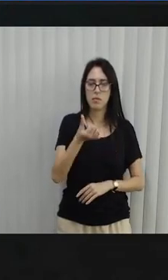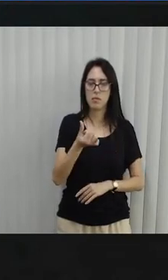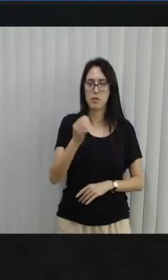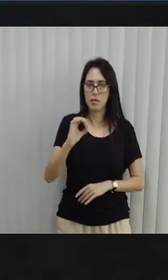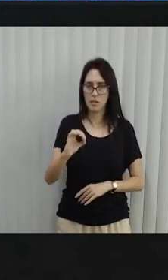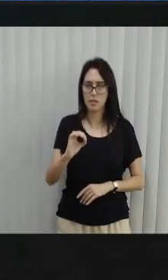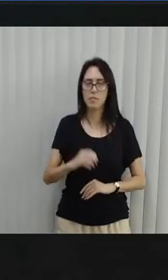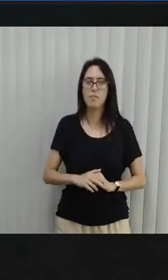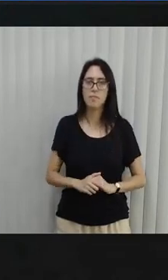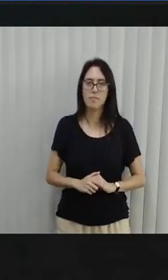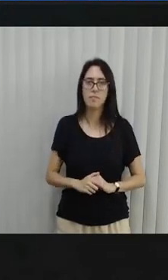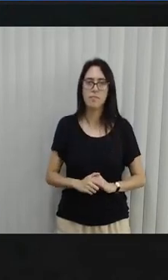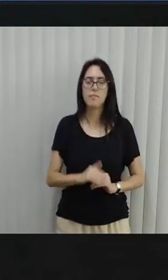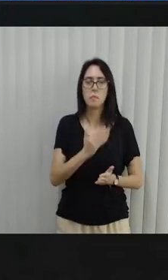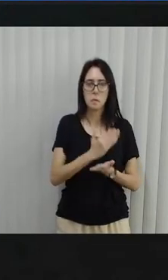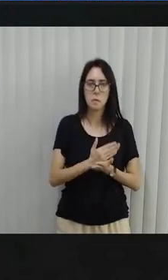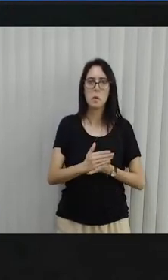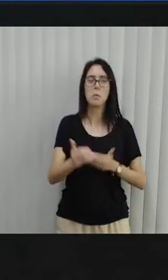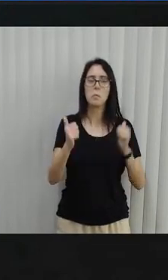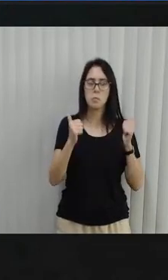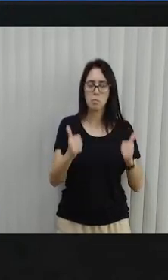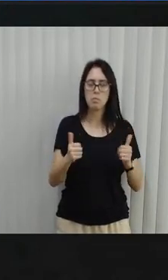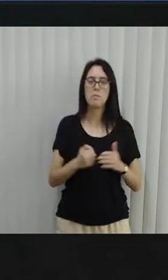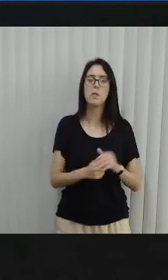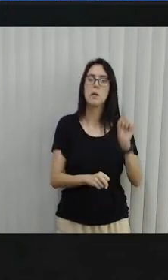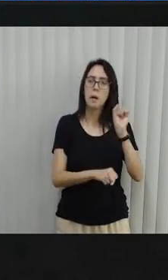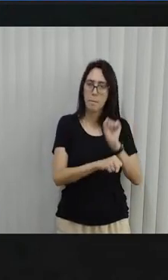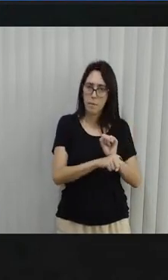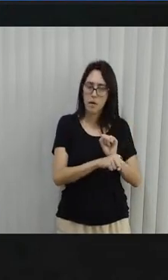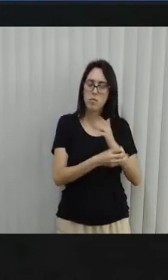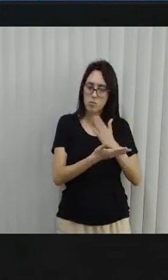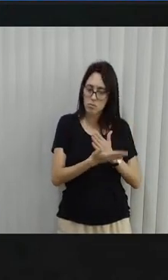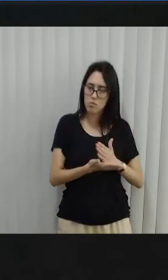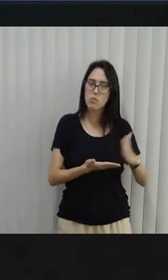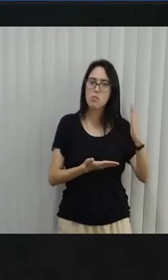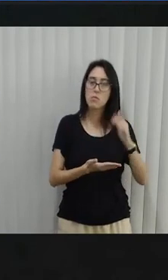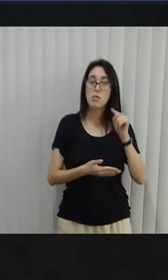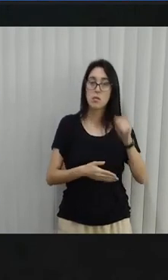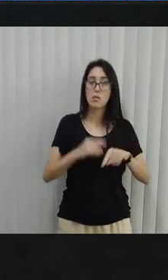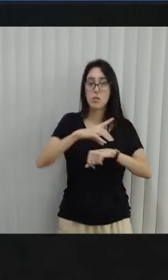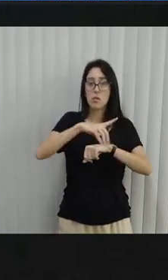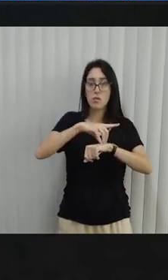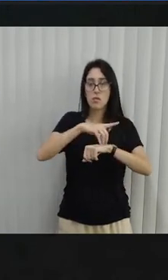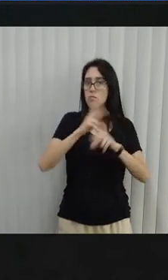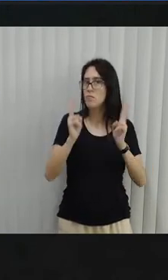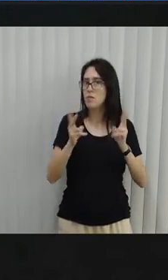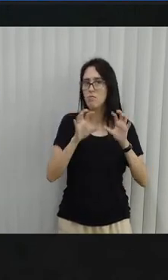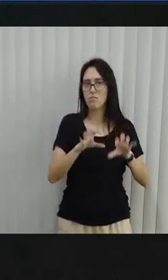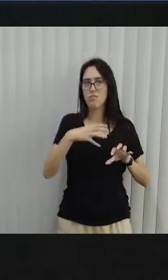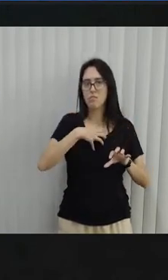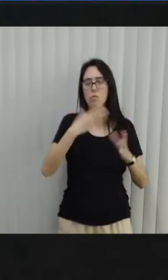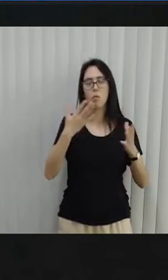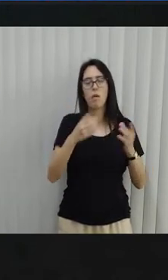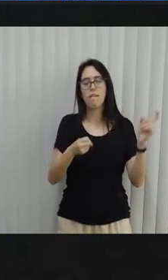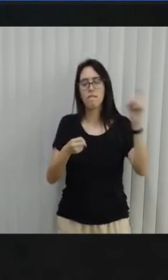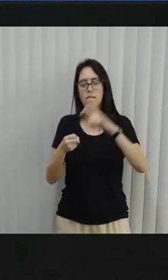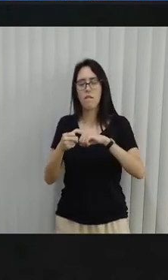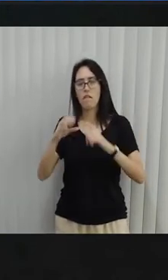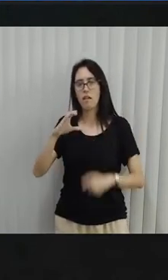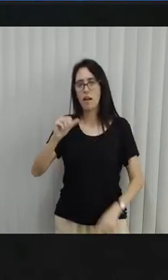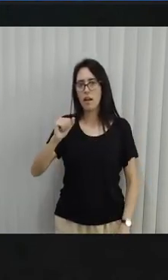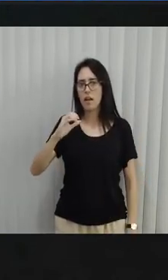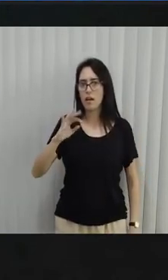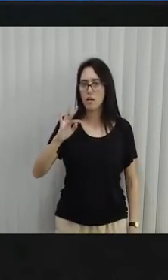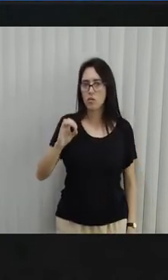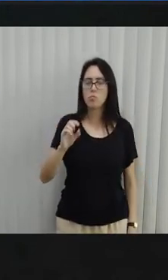160. Para iniciar, beleza. Parei, iniciei o jogo, beleza. Sempre o Dino vai estar nessa posição. Vamos voltar lá pro nosso cacto. O que eu quero fazer